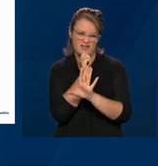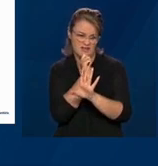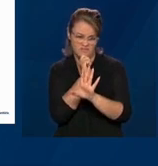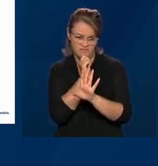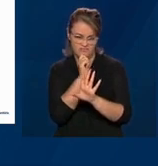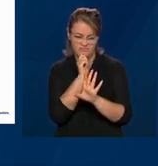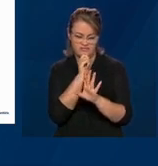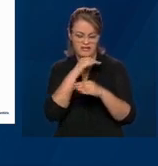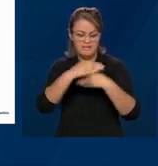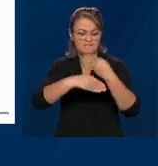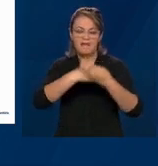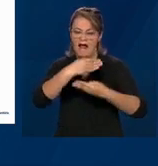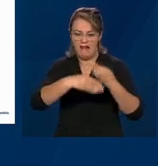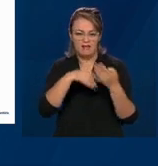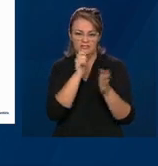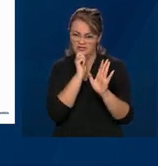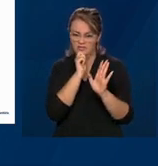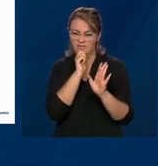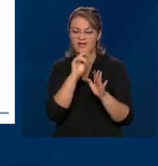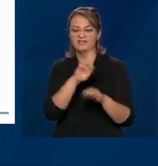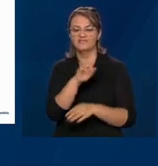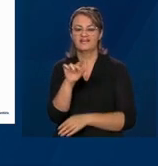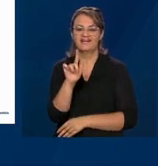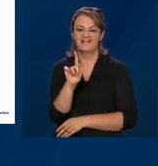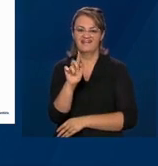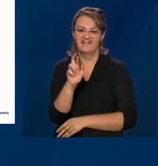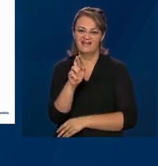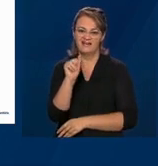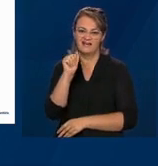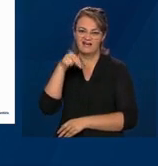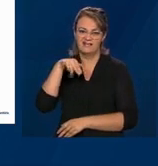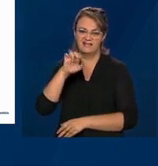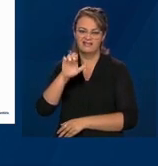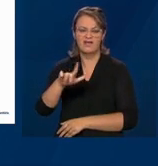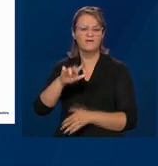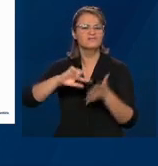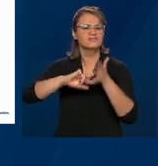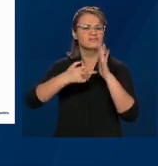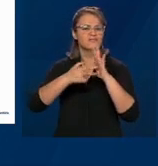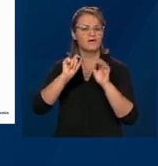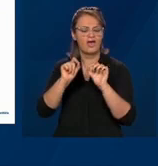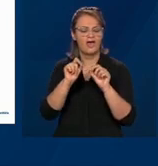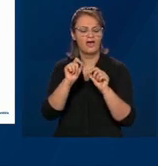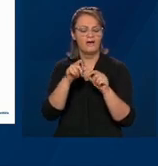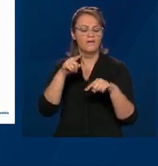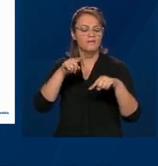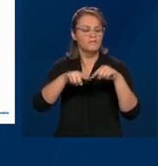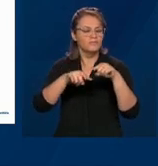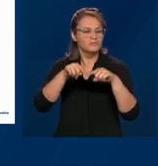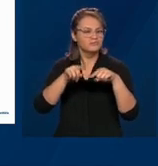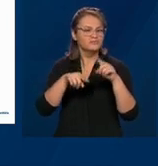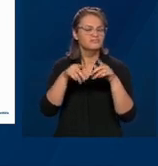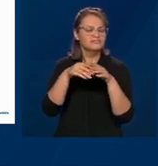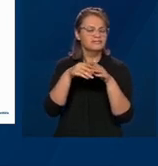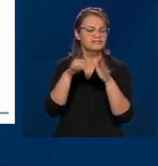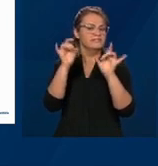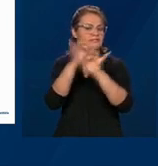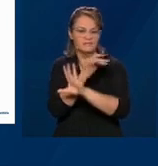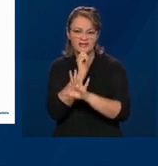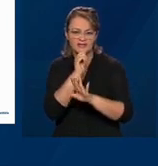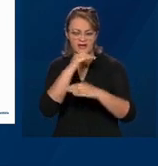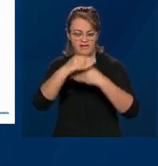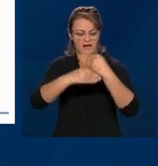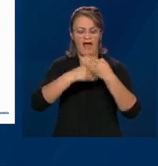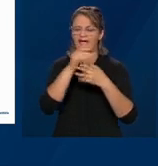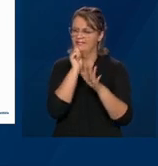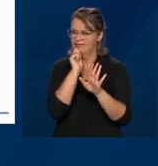finalizado, não está embalado, a gente chama de granel aquele produto que ainda está num container, ainda não está